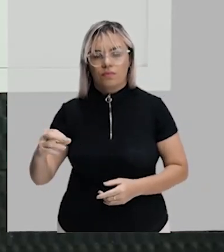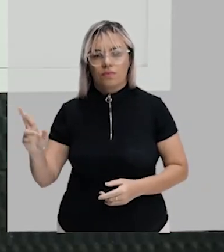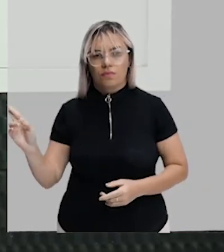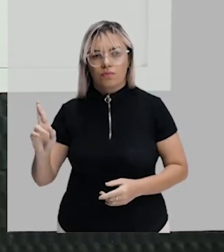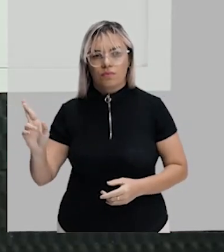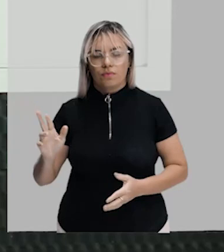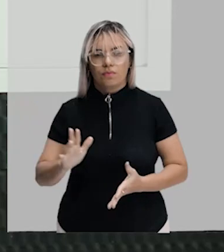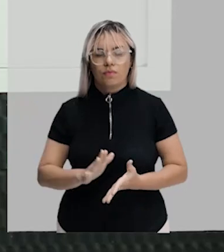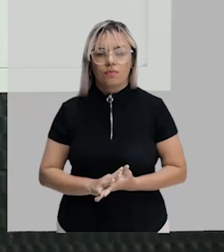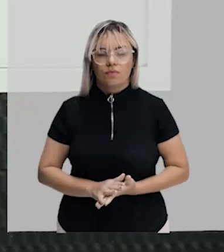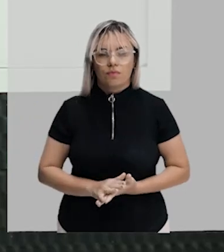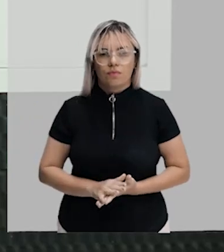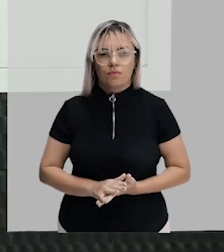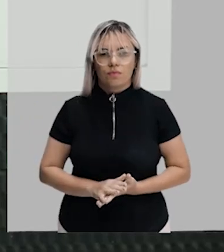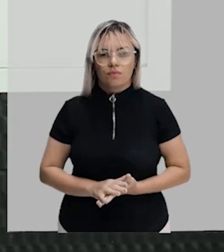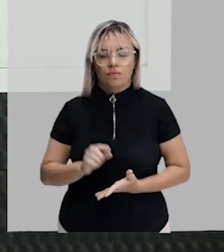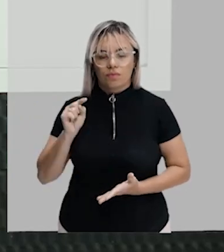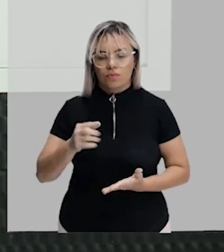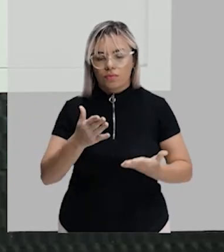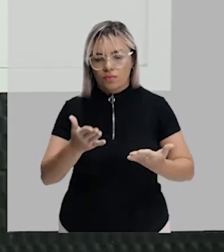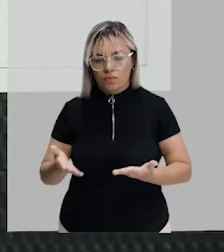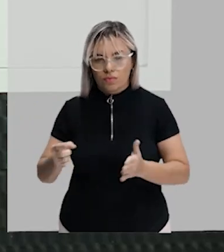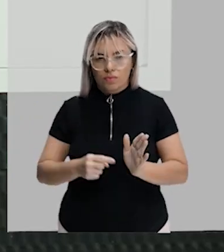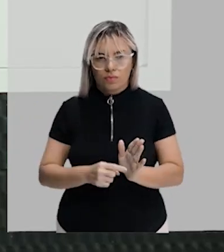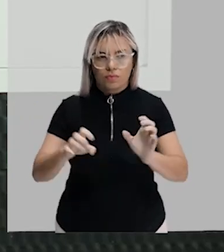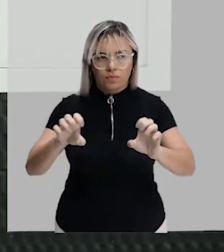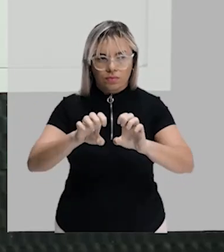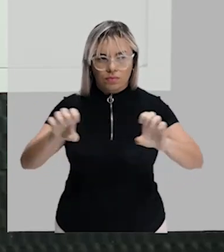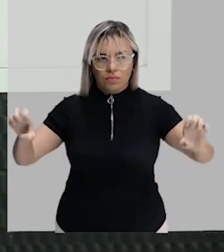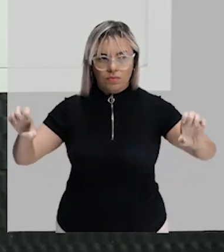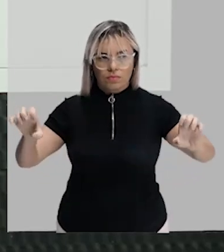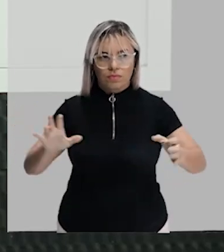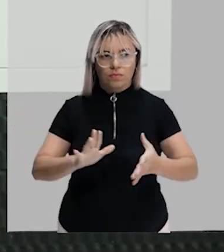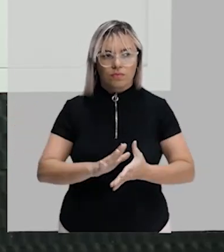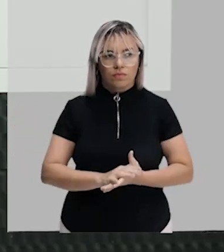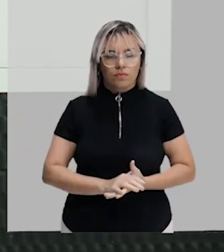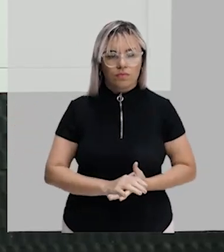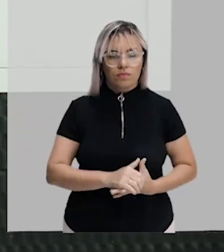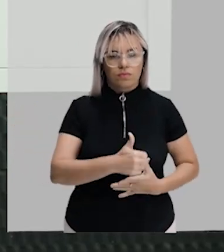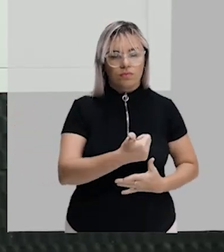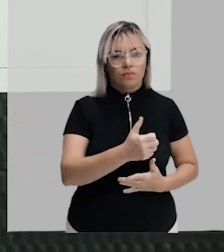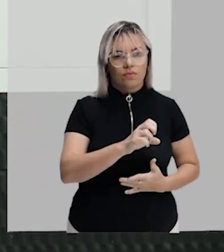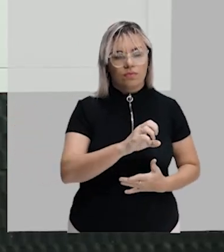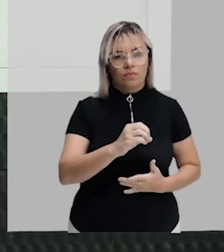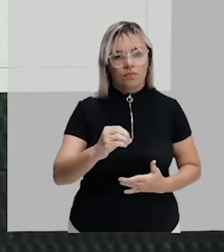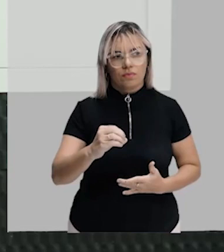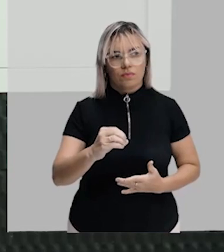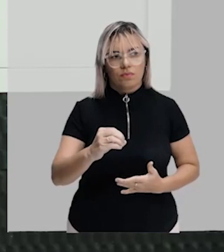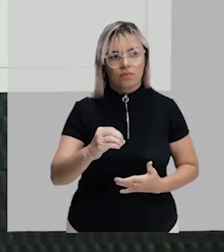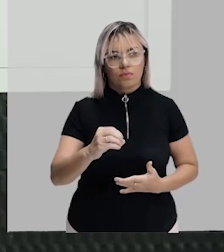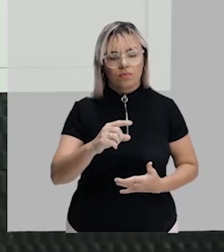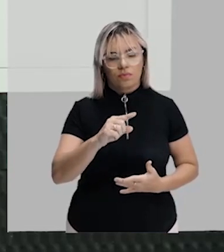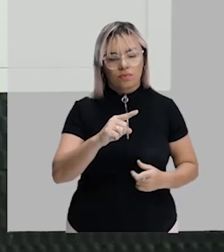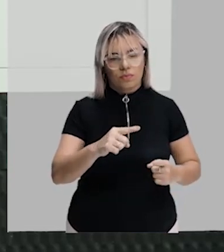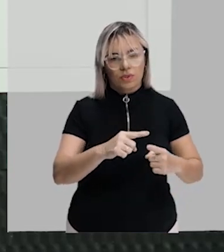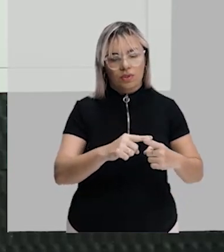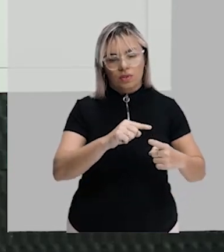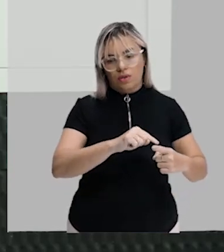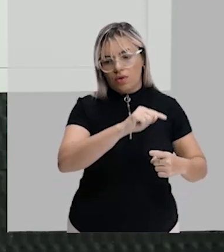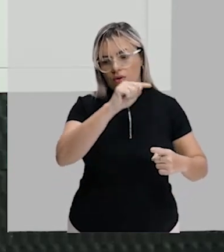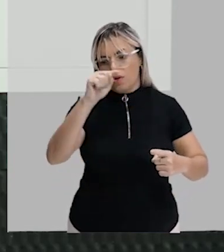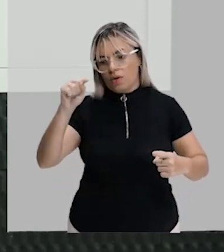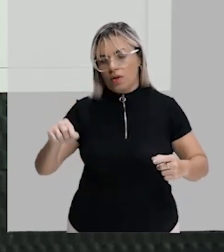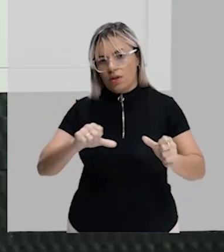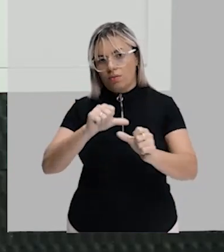Certo? Aí virou uma equaçãozinha, né? Esse 1.500 aí, ó, que está multiplicando, ele passa para lá,